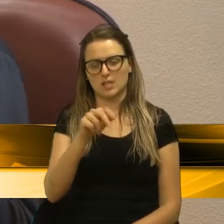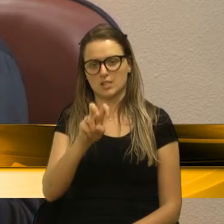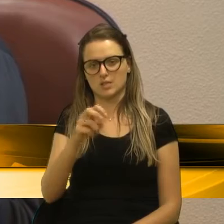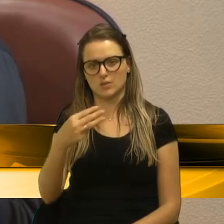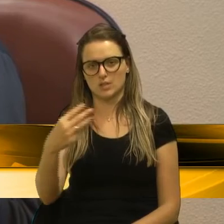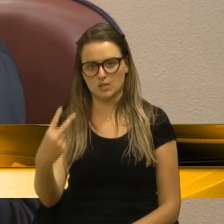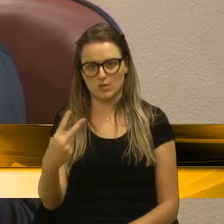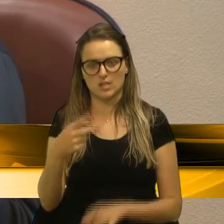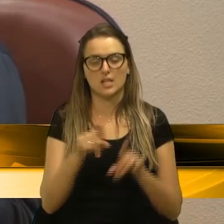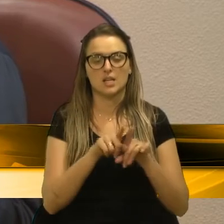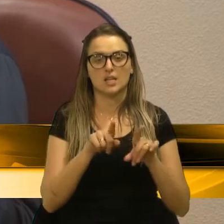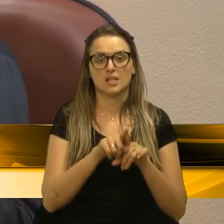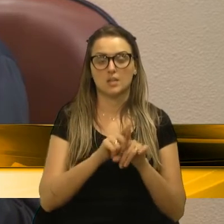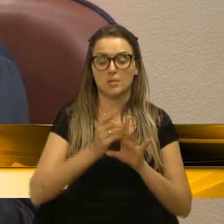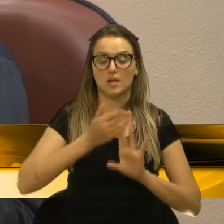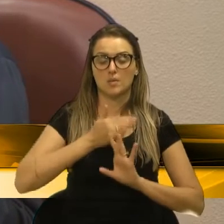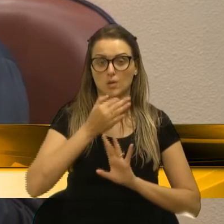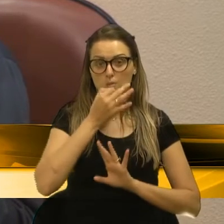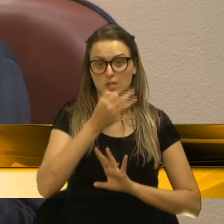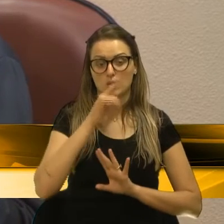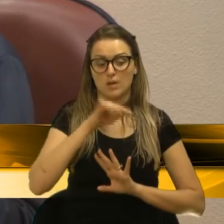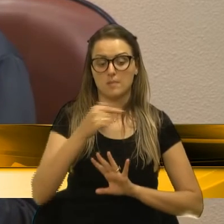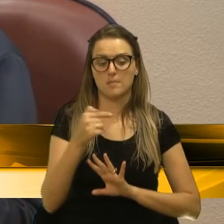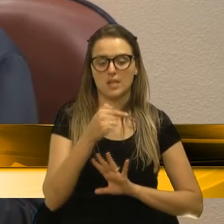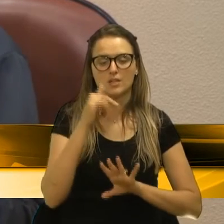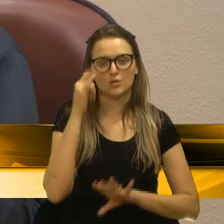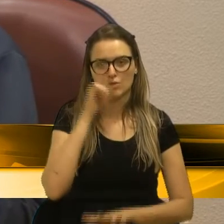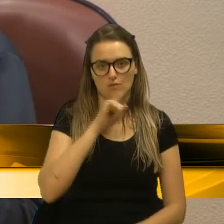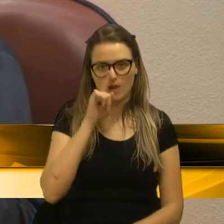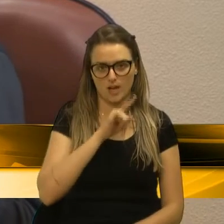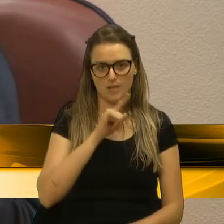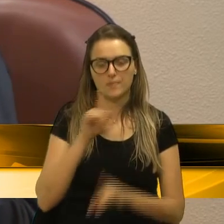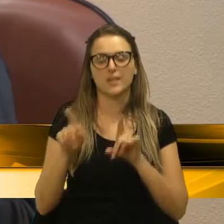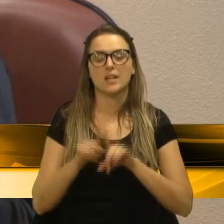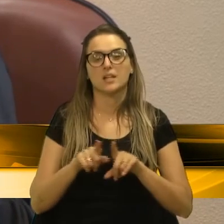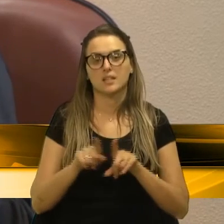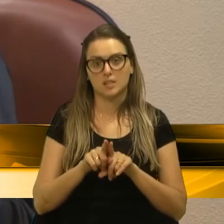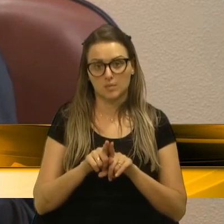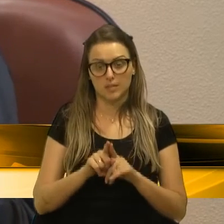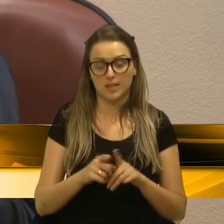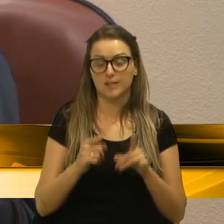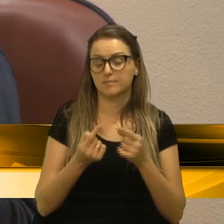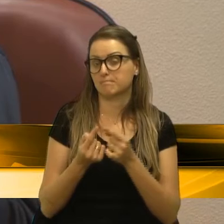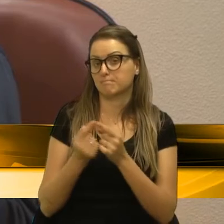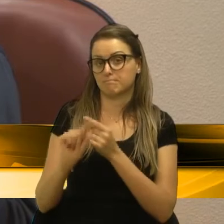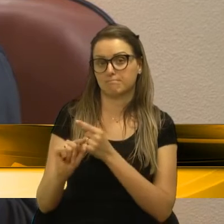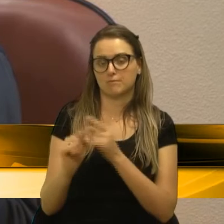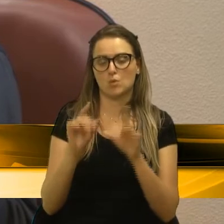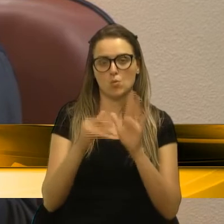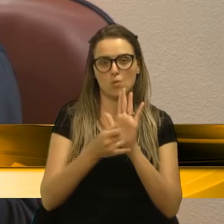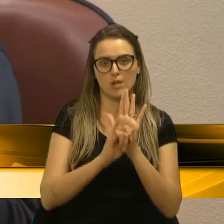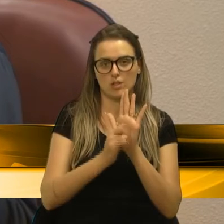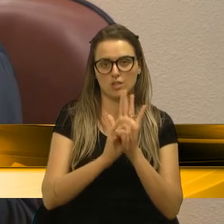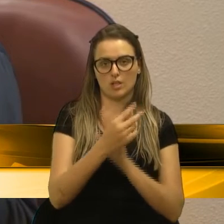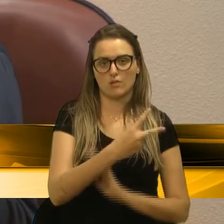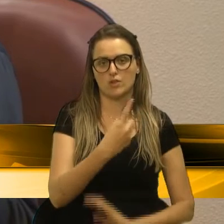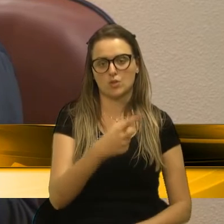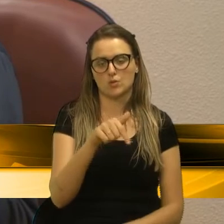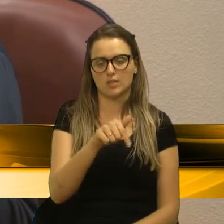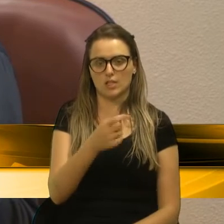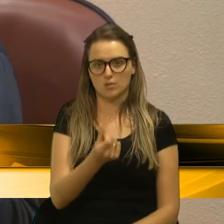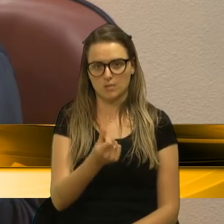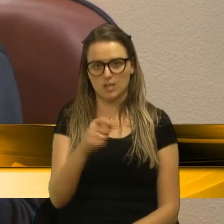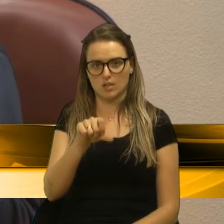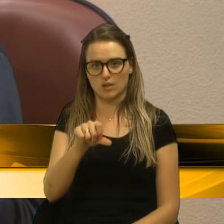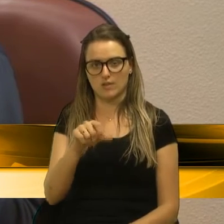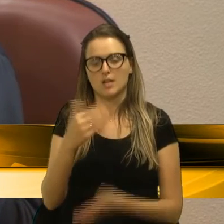21.75732 e, ao meu ver, diminui a gravidade da falha. Não bastasse isso, depreende-se ainda que o próprio edital peça 21.75696,